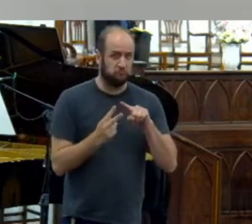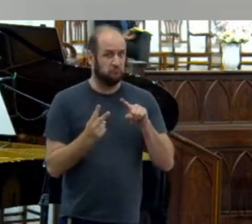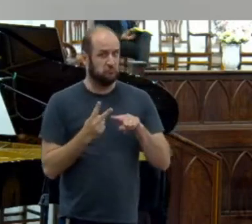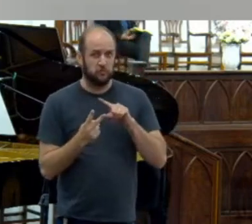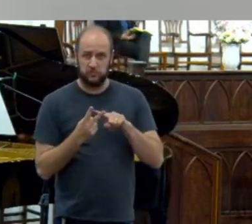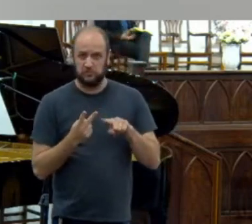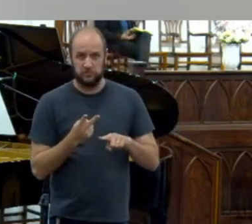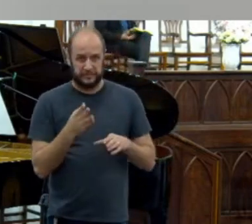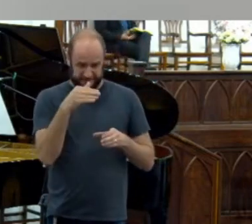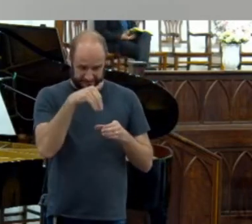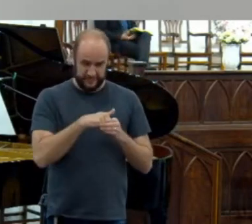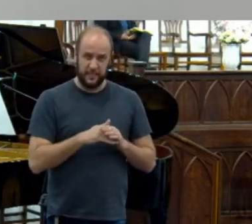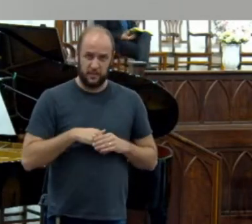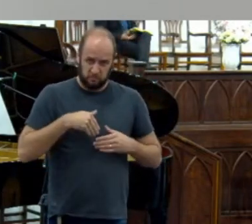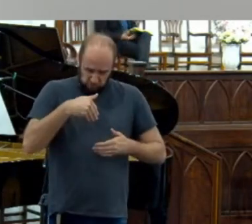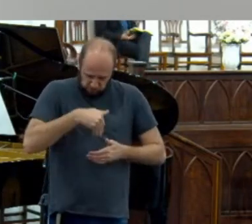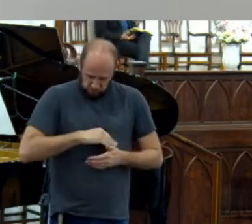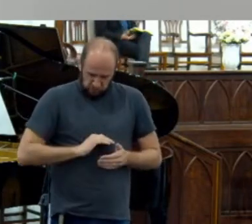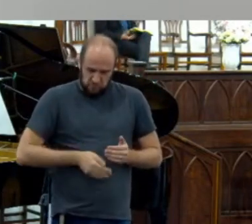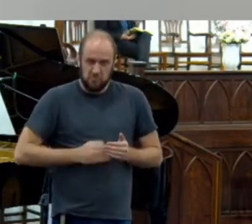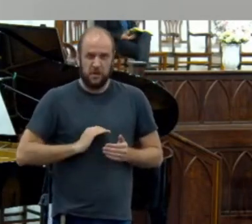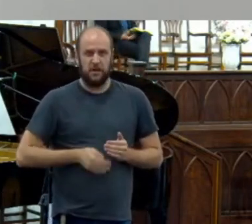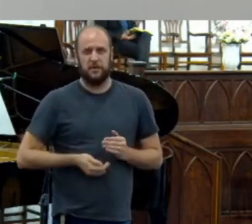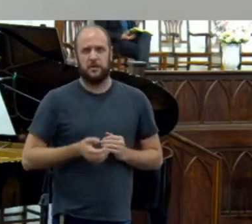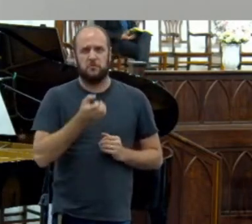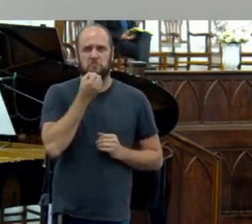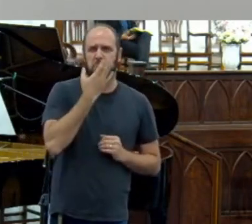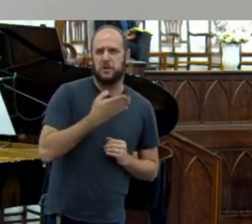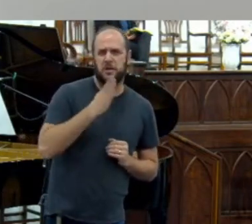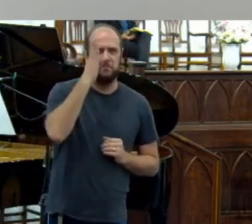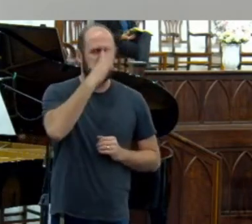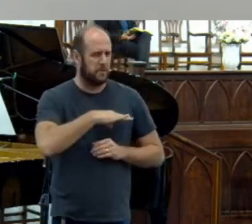nascidos, nem tinham praticado o bem ou o